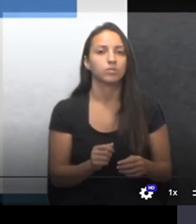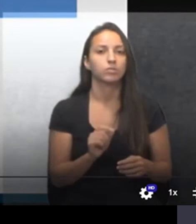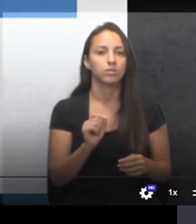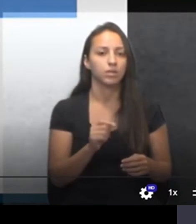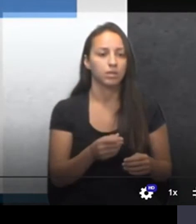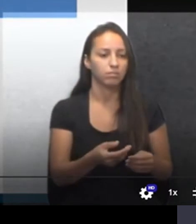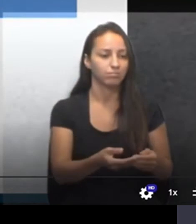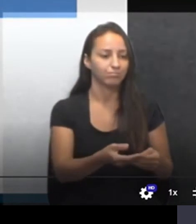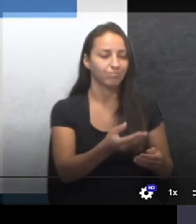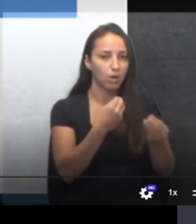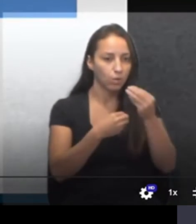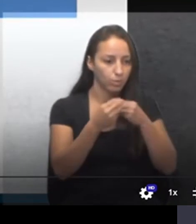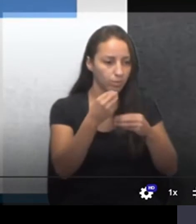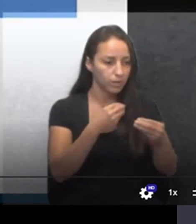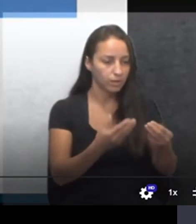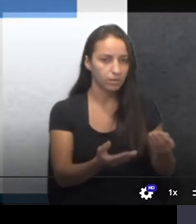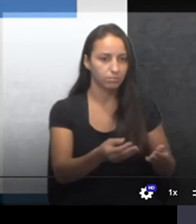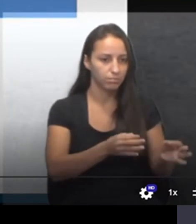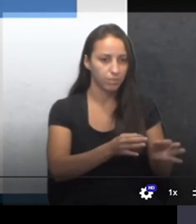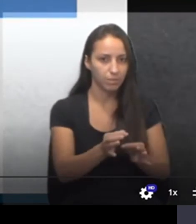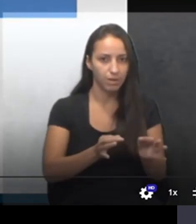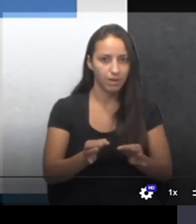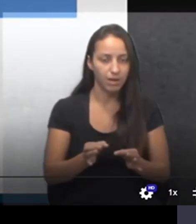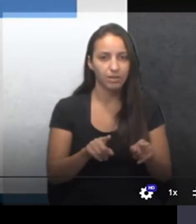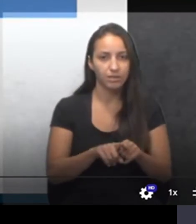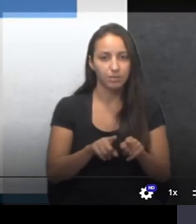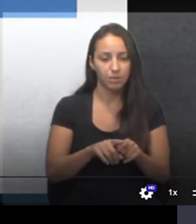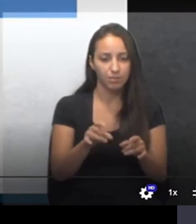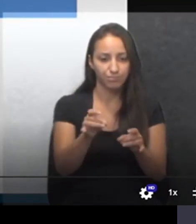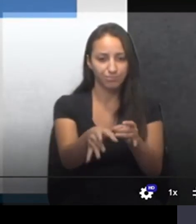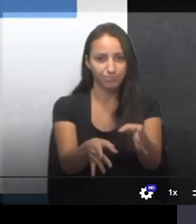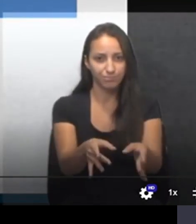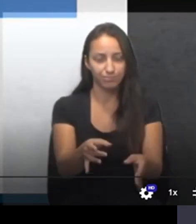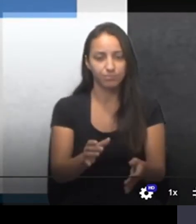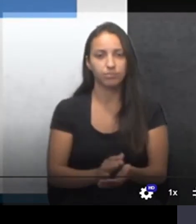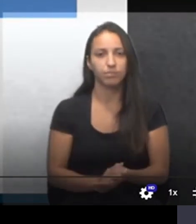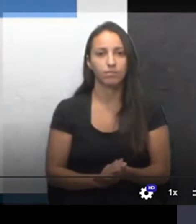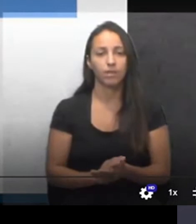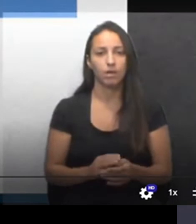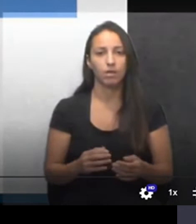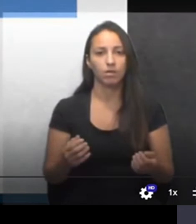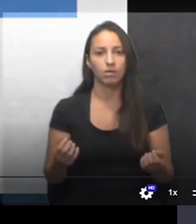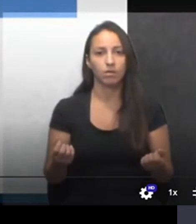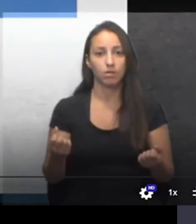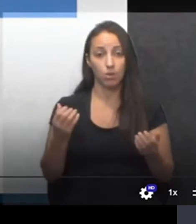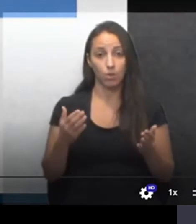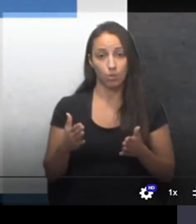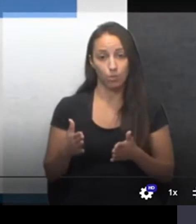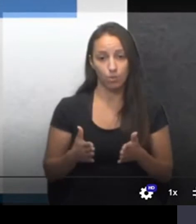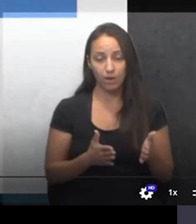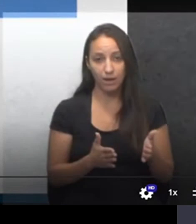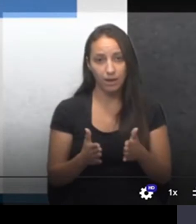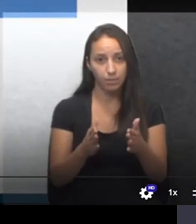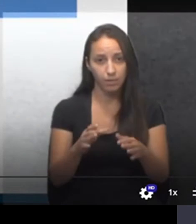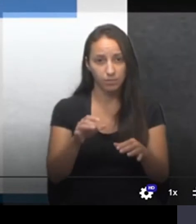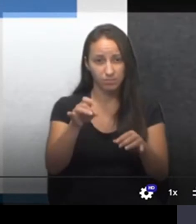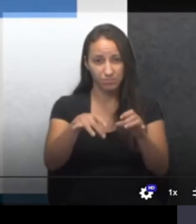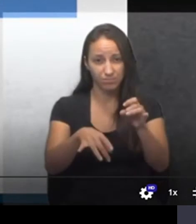dos resíduos, e nós já conversamos sobre isso. O caminhão do lixo o caminho do